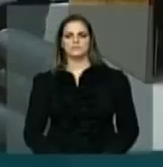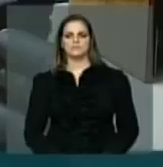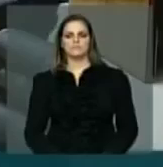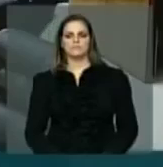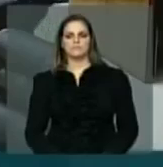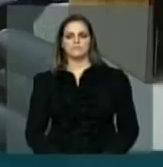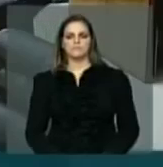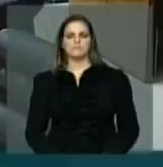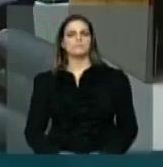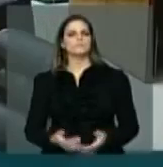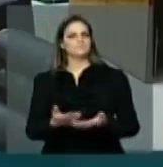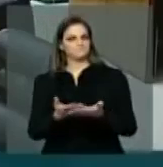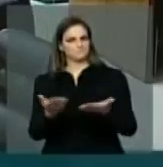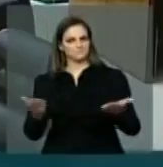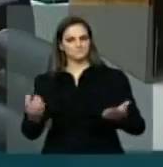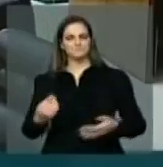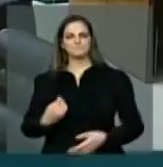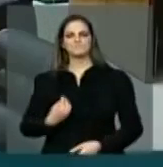presidente, senhoras e senhores deputados,